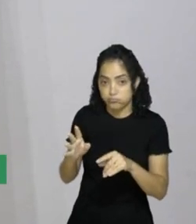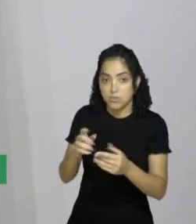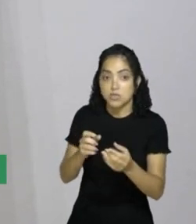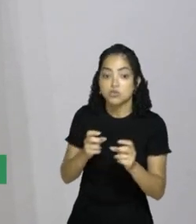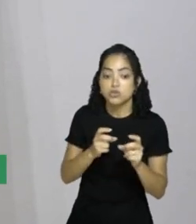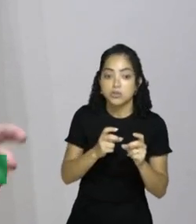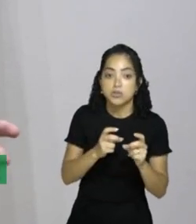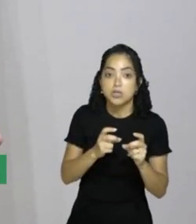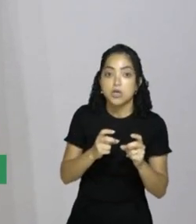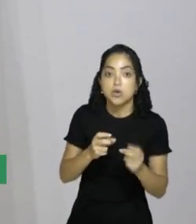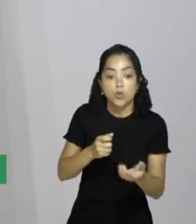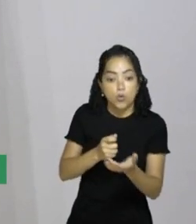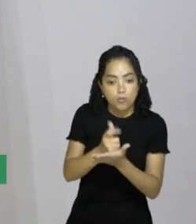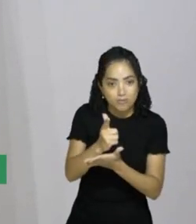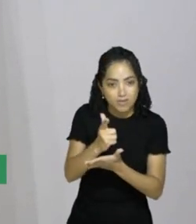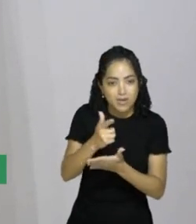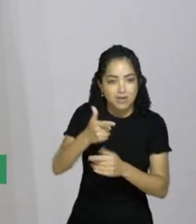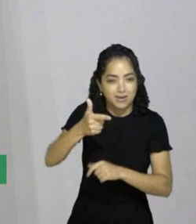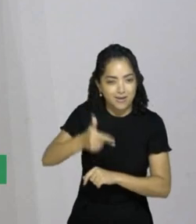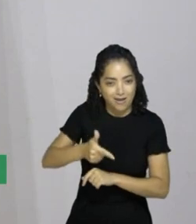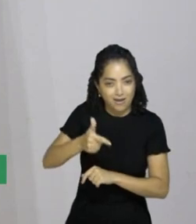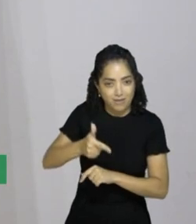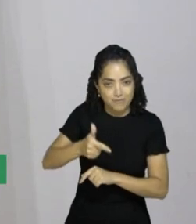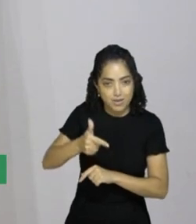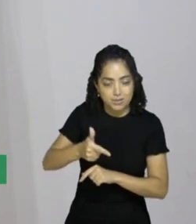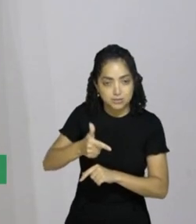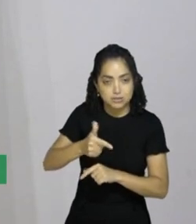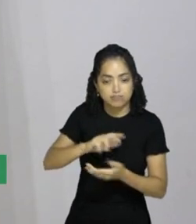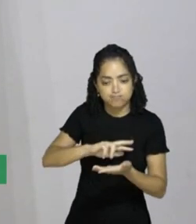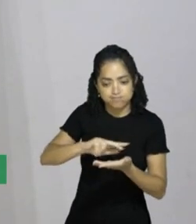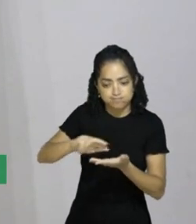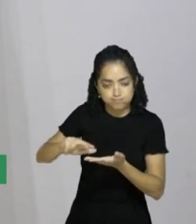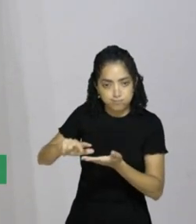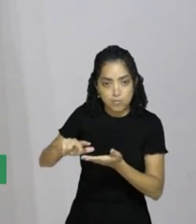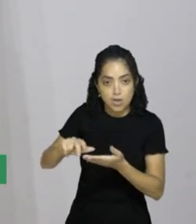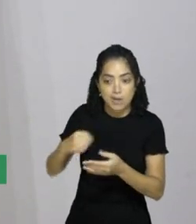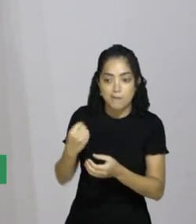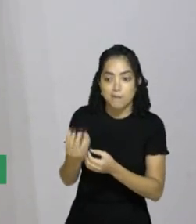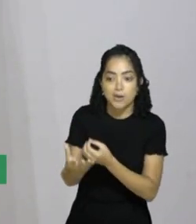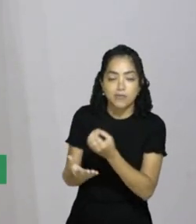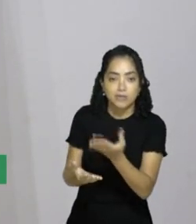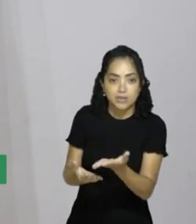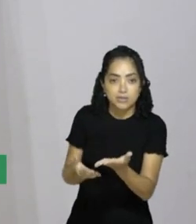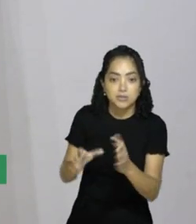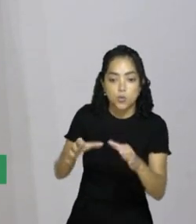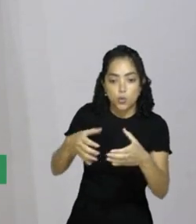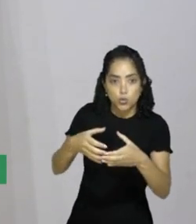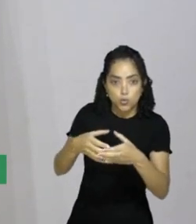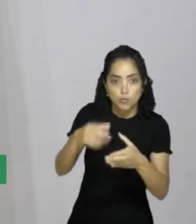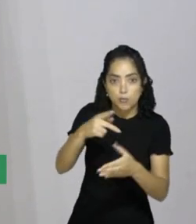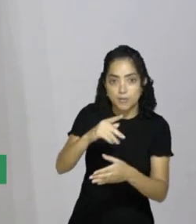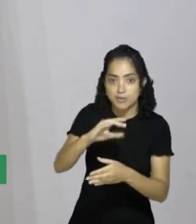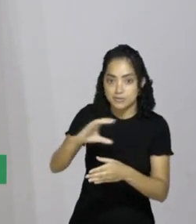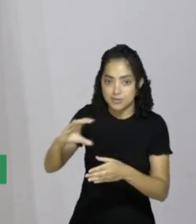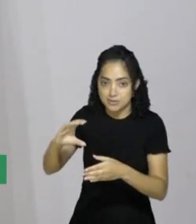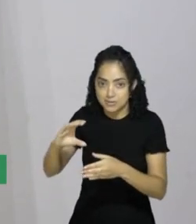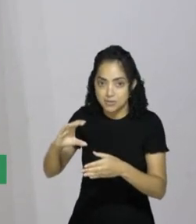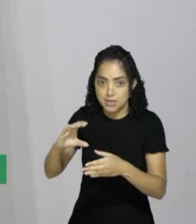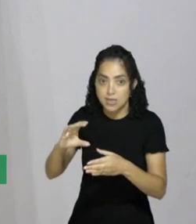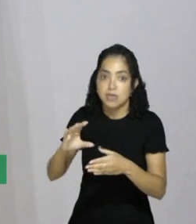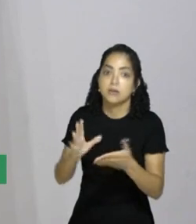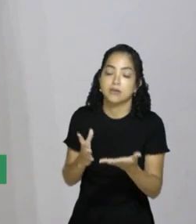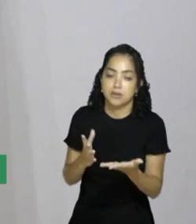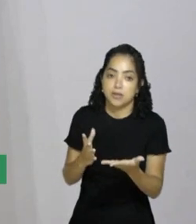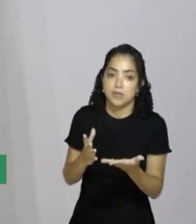armas Ou pelo menos alguns deles para fornecer ao Comando Vermelho ao tráfico ao